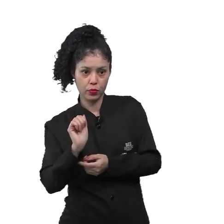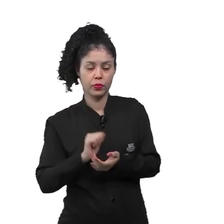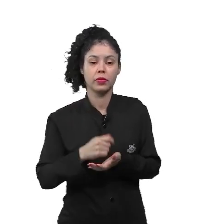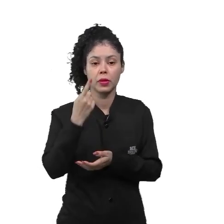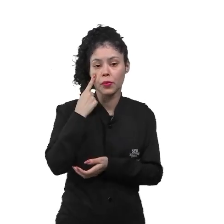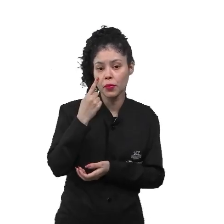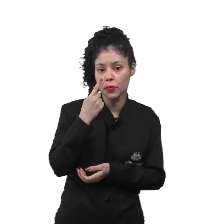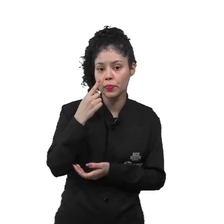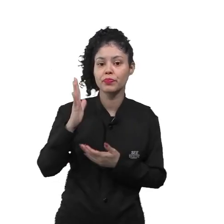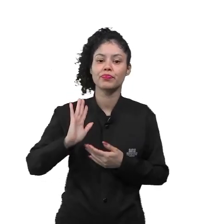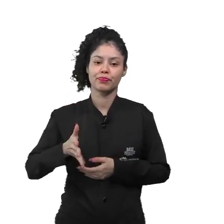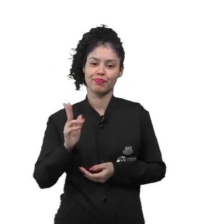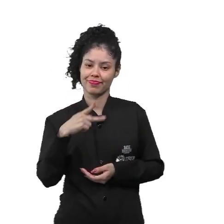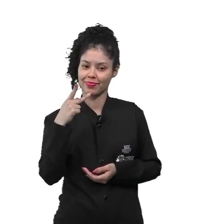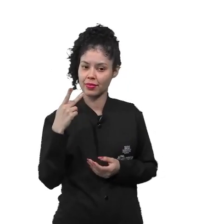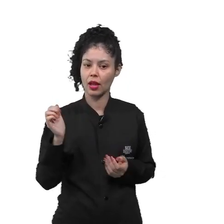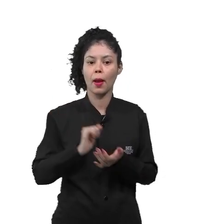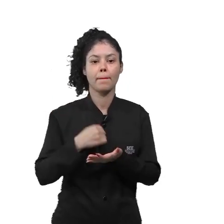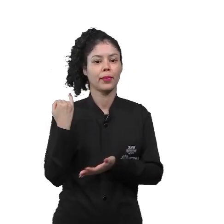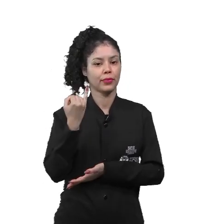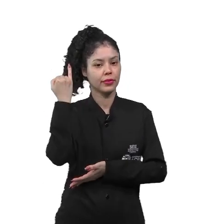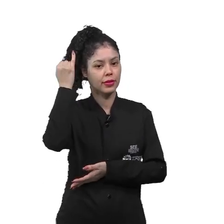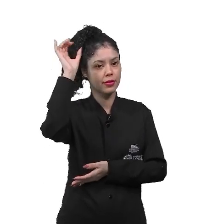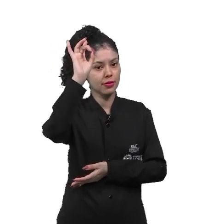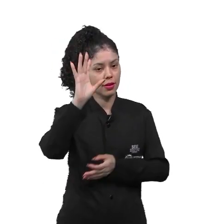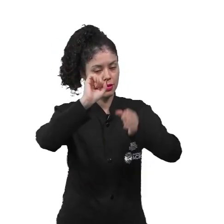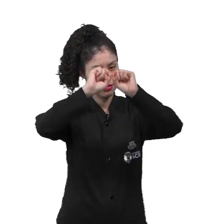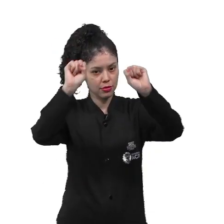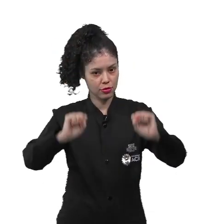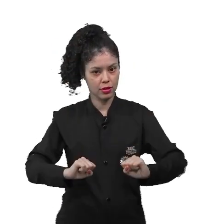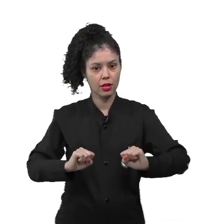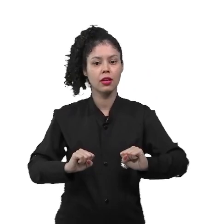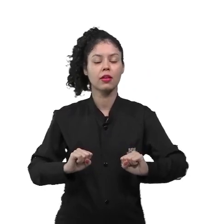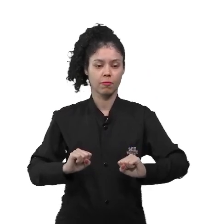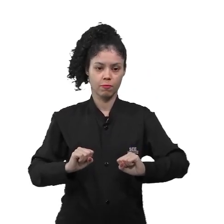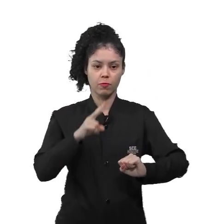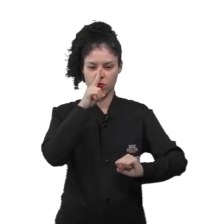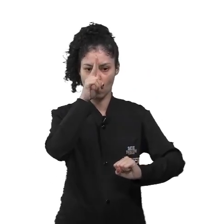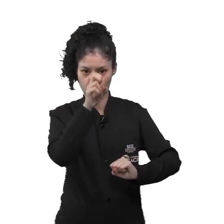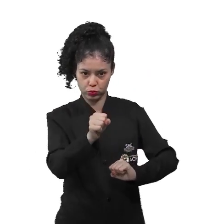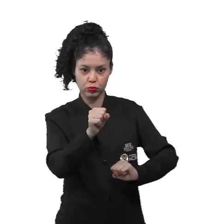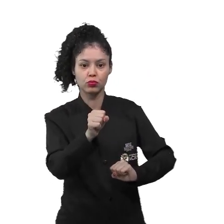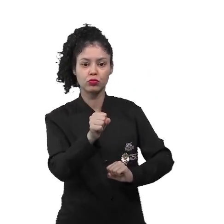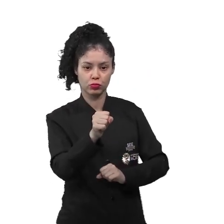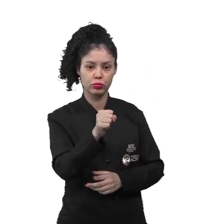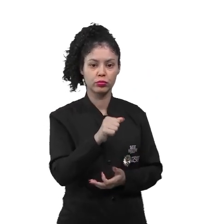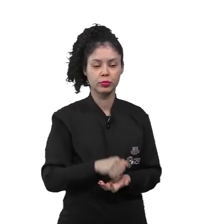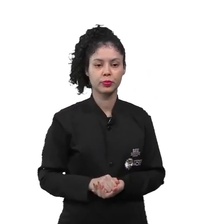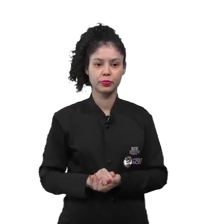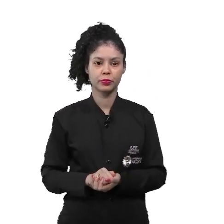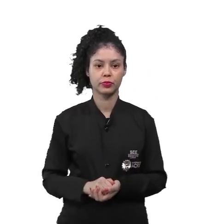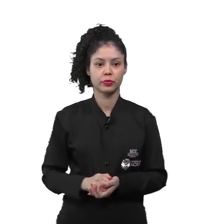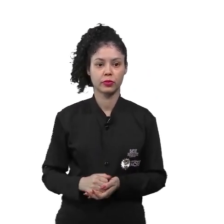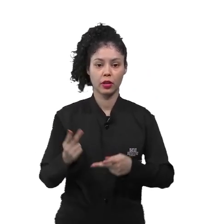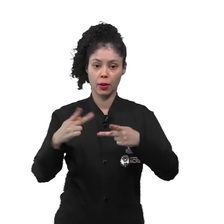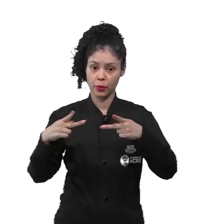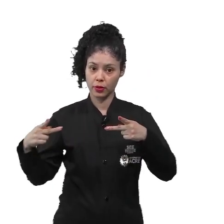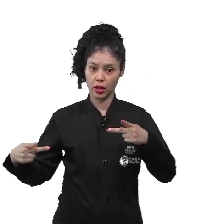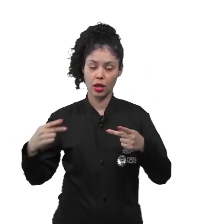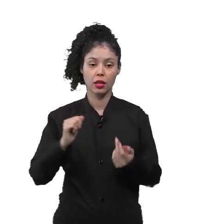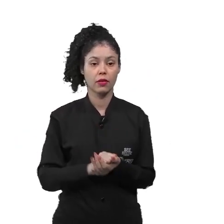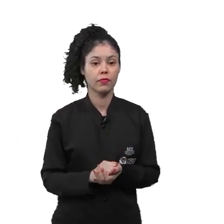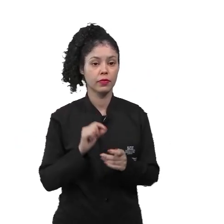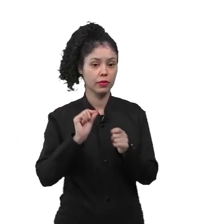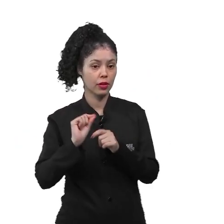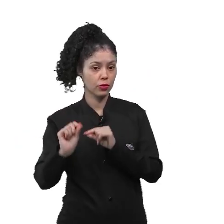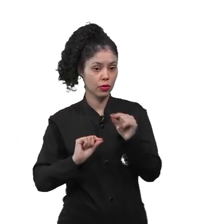a gente falou, né, tanto sobre a importância de um sistema imune forte, né? Então, as proteínas, elas